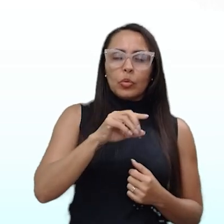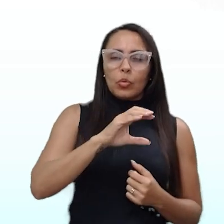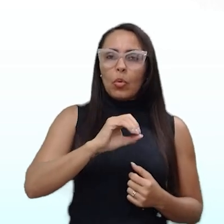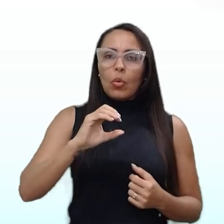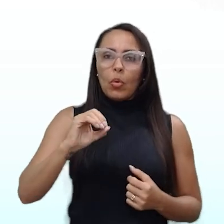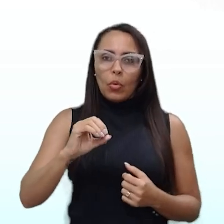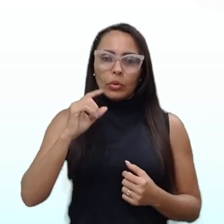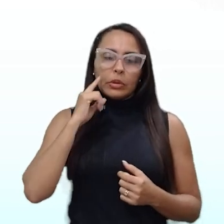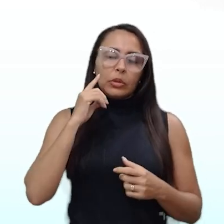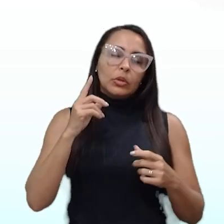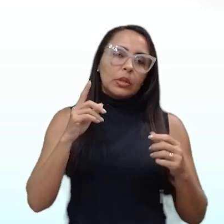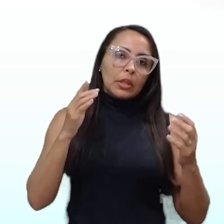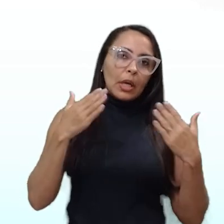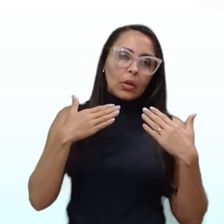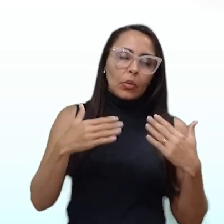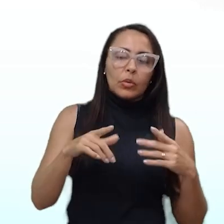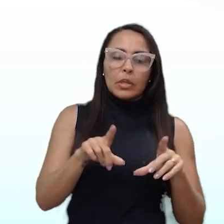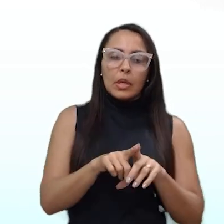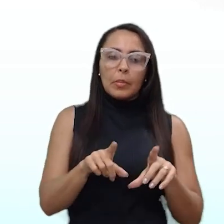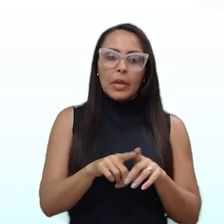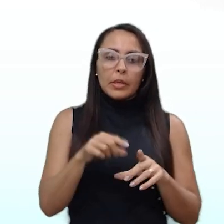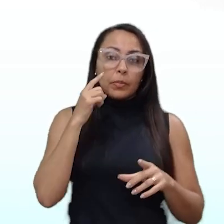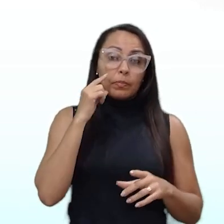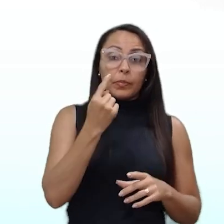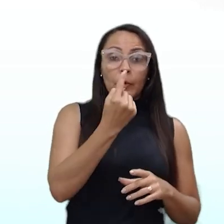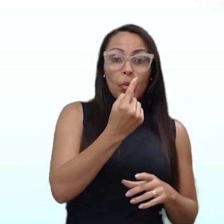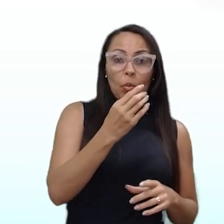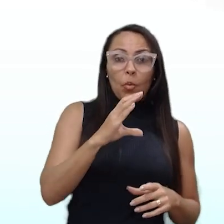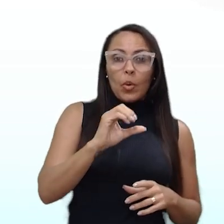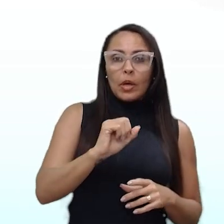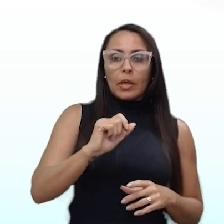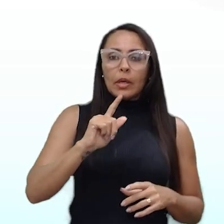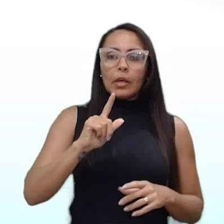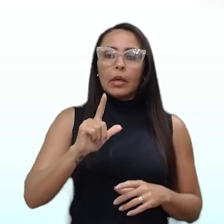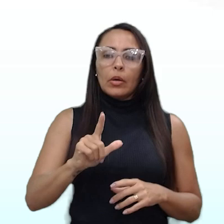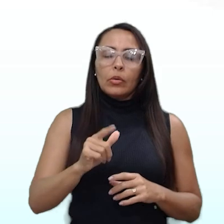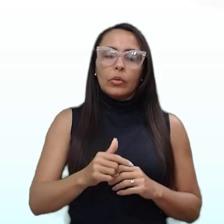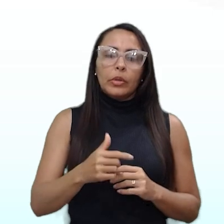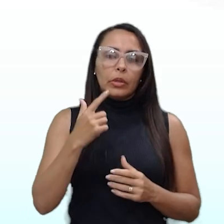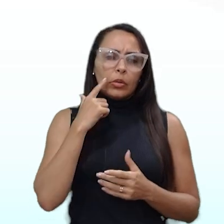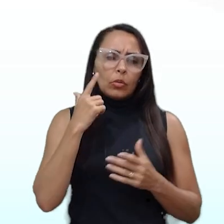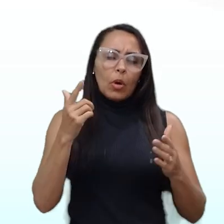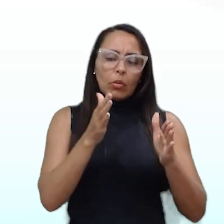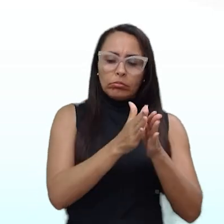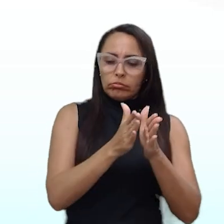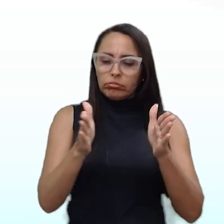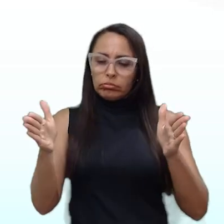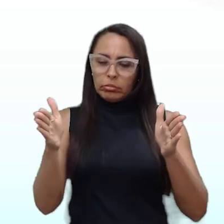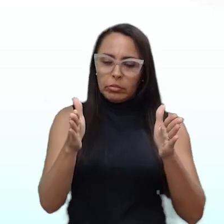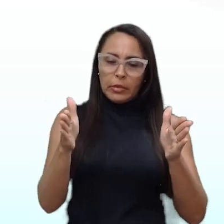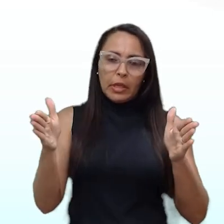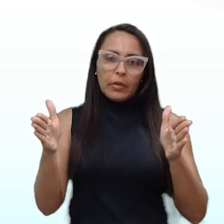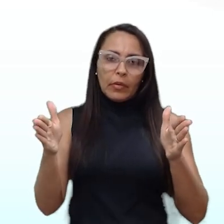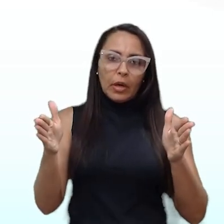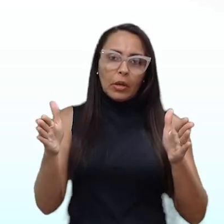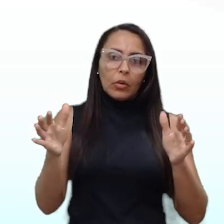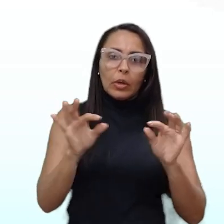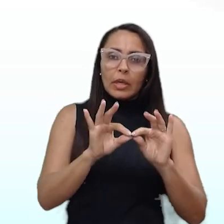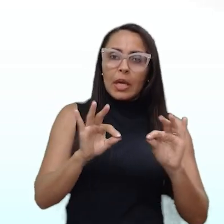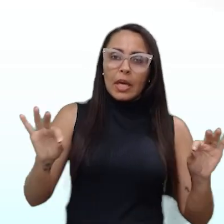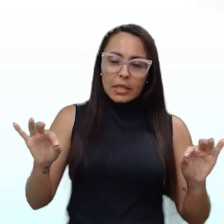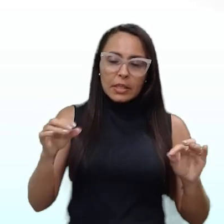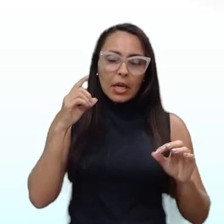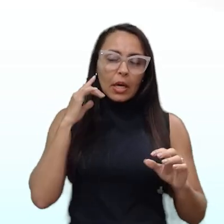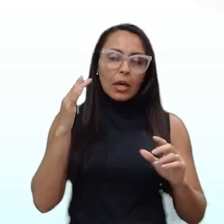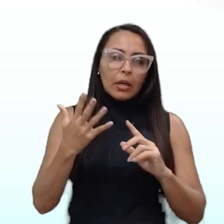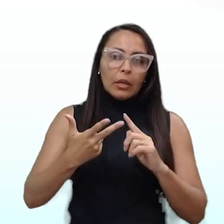potência na forma de calor. Considere que 1 caloria é igual a 4 joules, qual o intervalo de tempo necessário para que essa quantidade